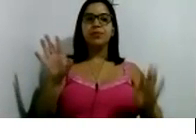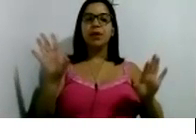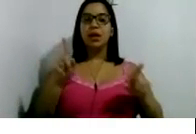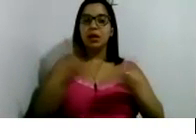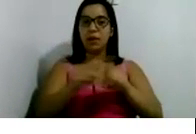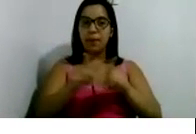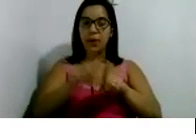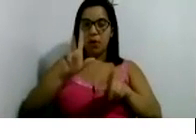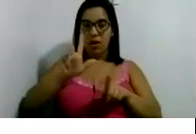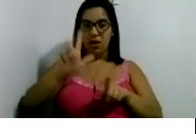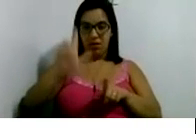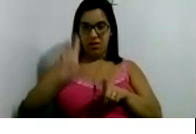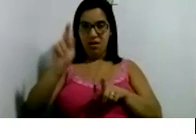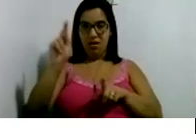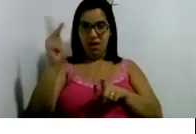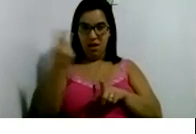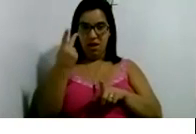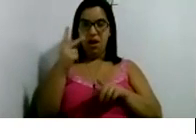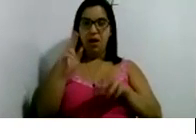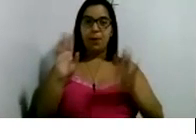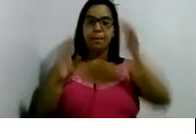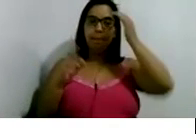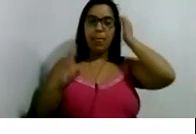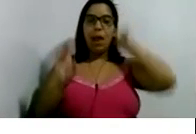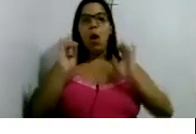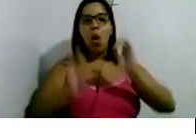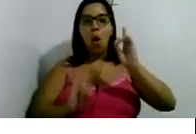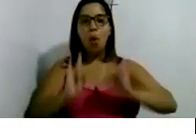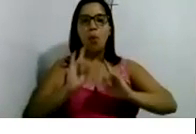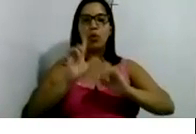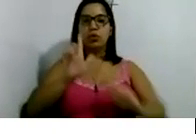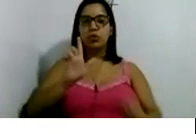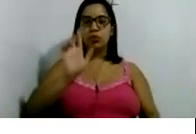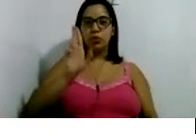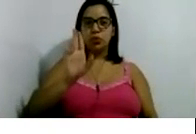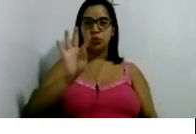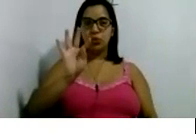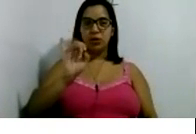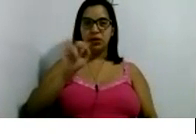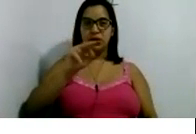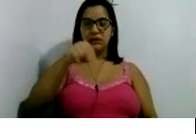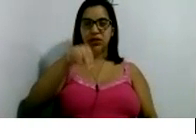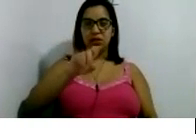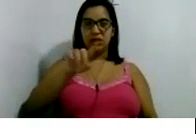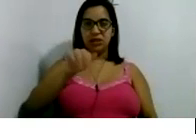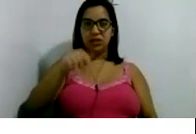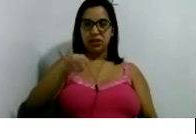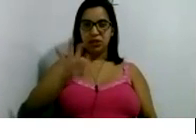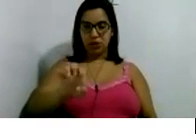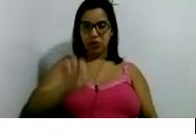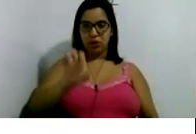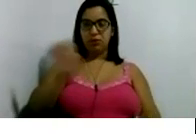o LH, que é o hormônio luteinizante. Então, esses hormônios eles vão provocar